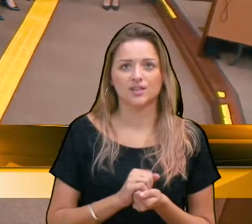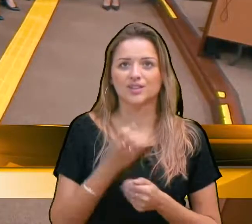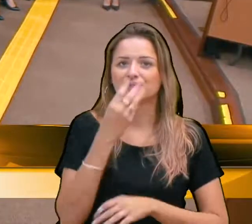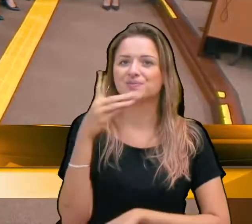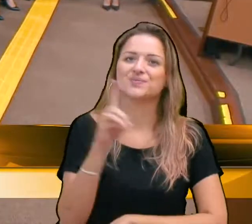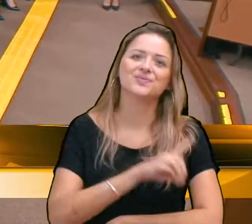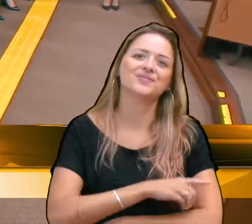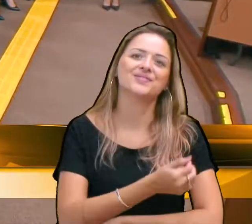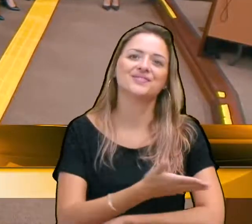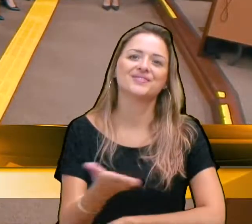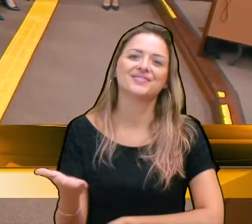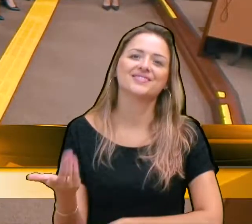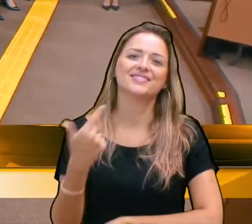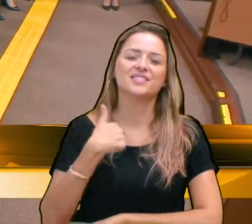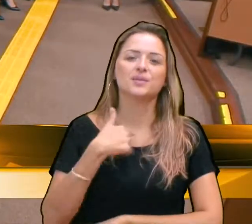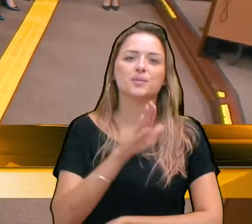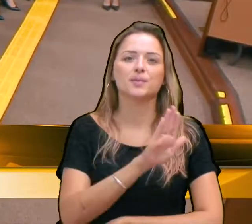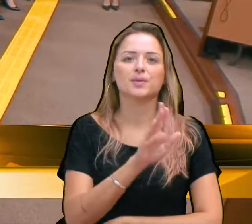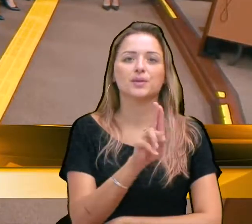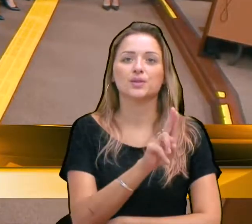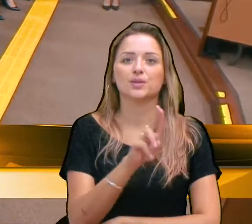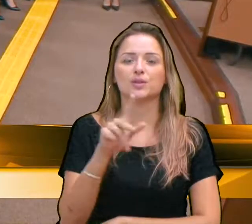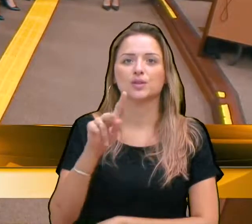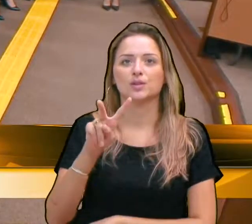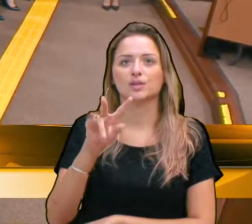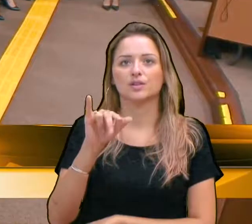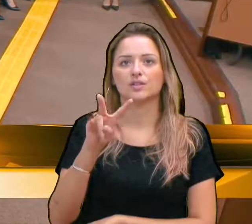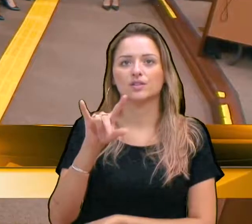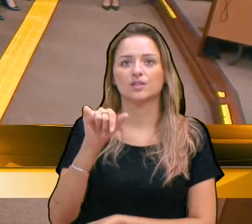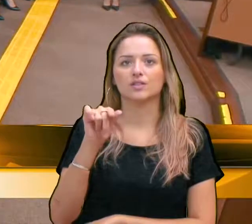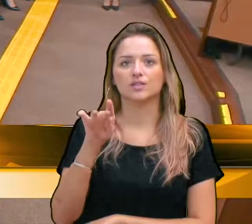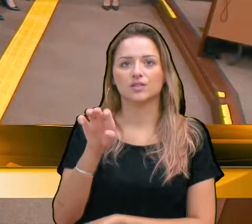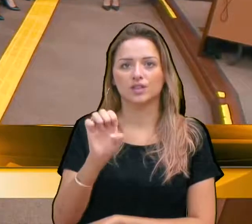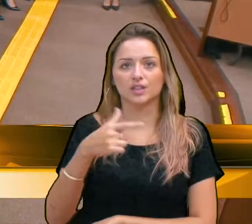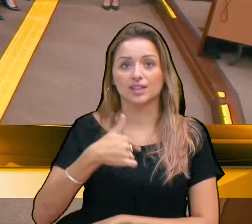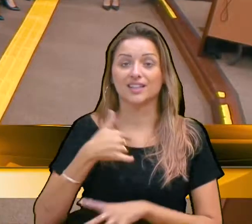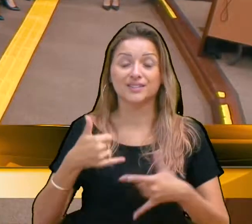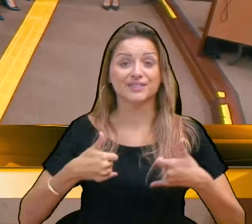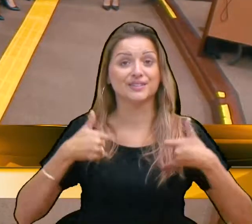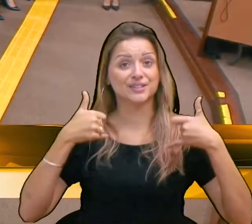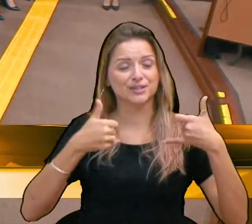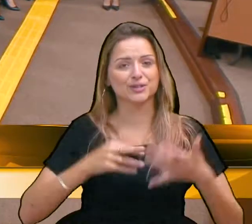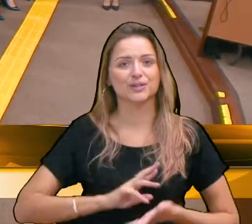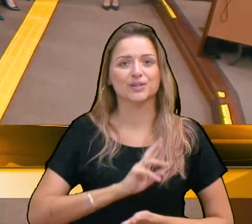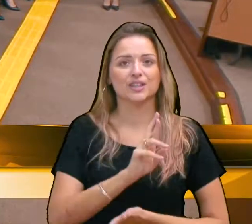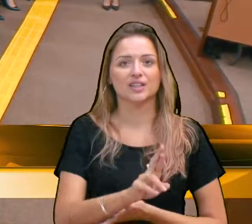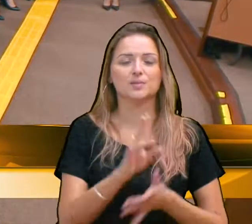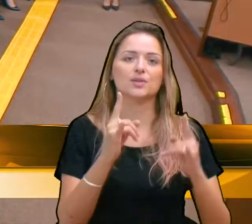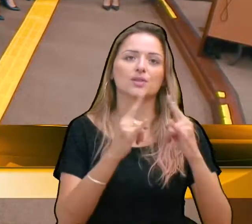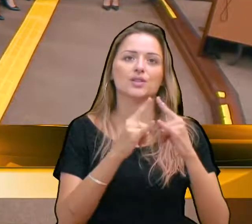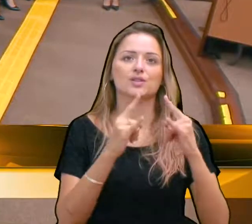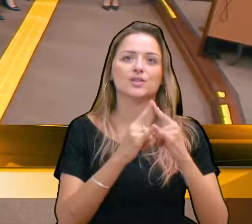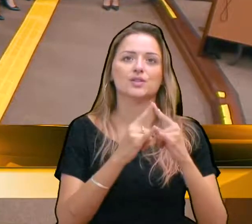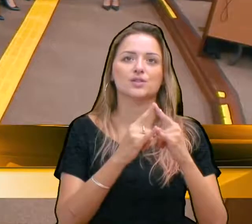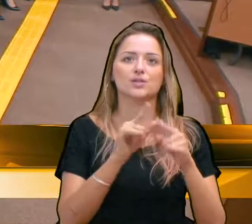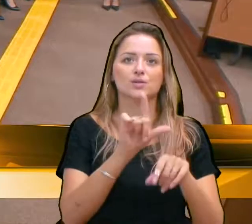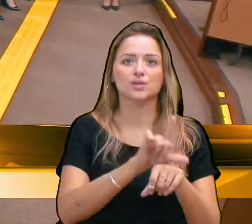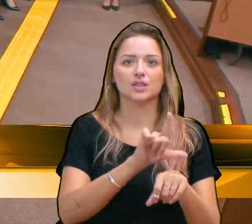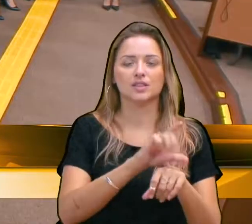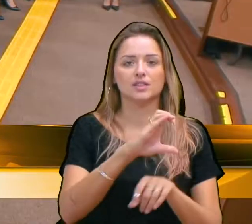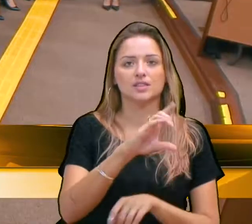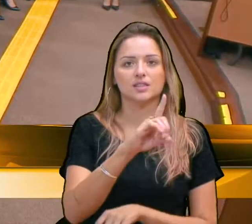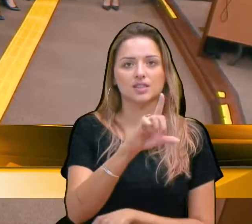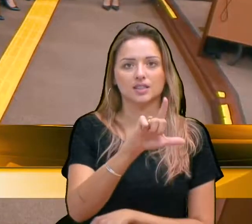Bom dia a todos, me chamo Viviane Piamolini Gelzer e é com muito orgulho que represento a entidade do comércio,